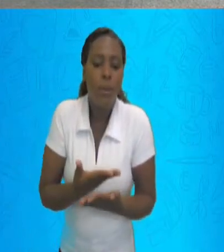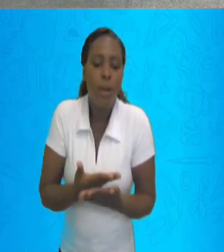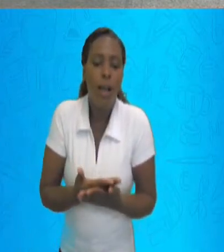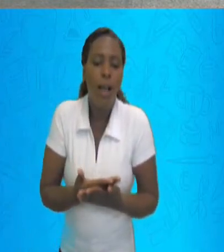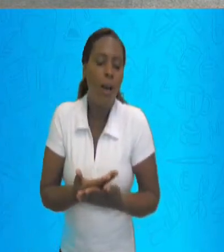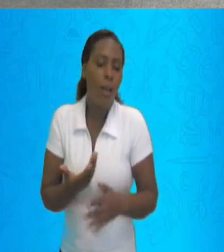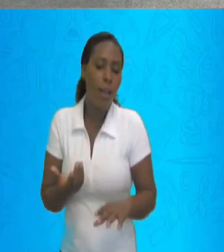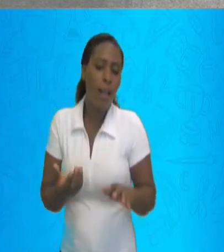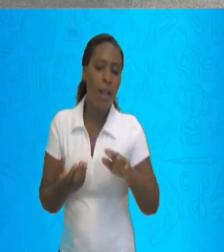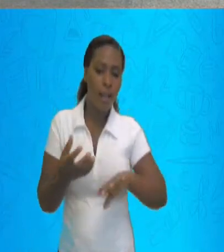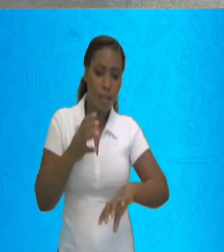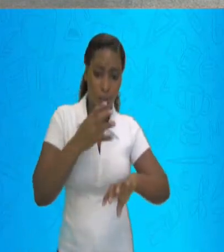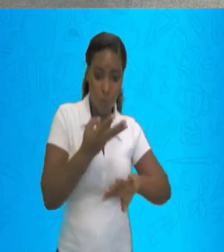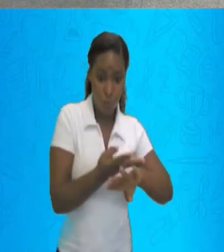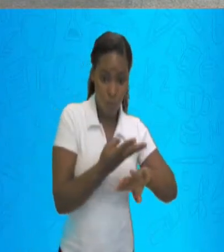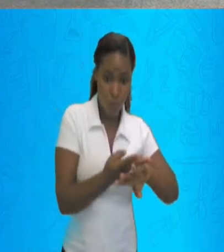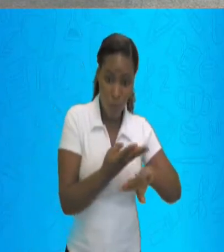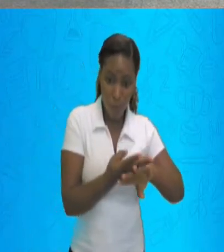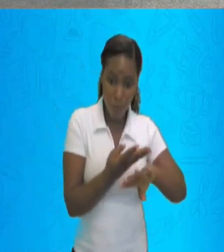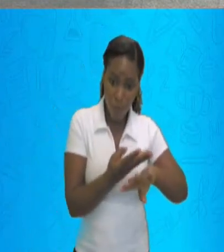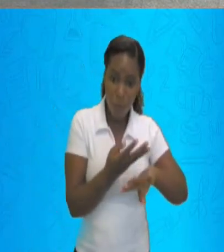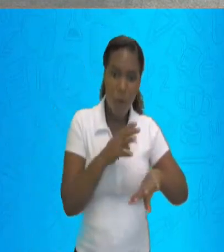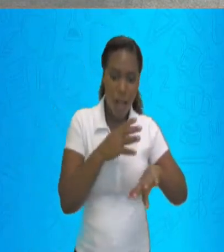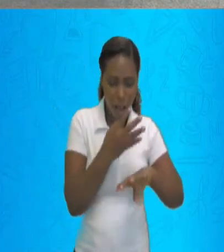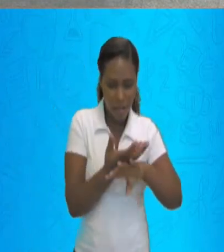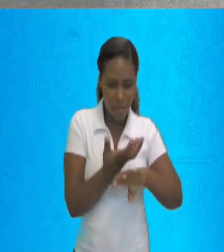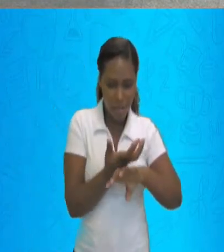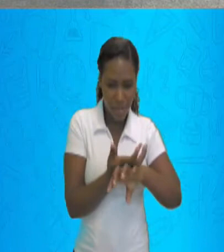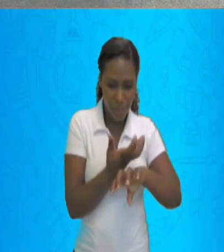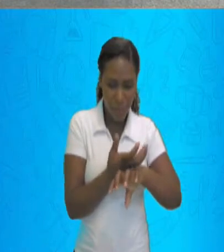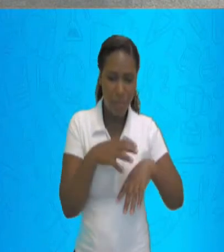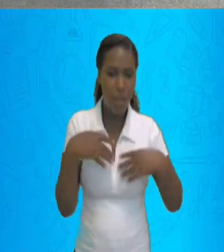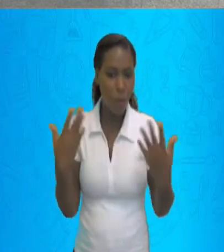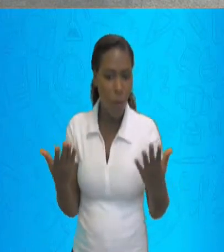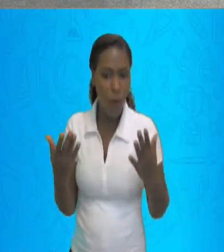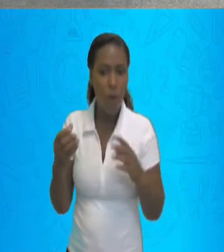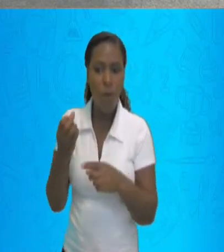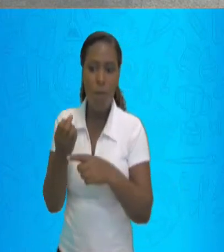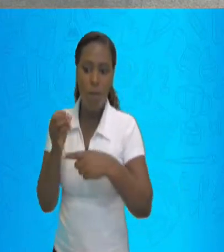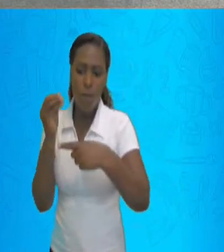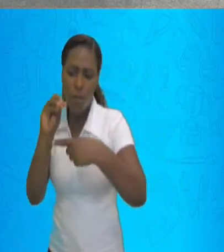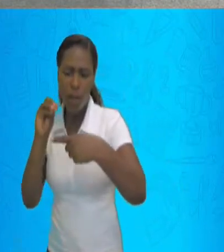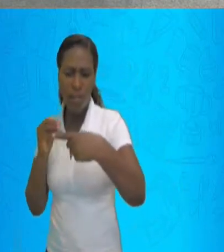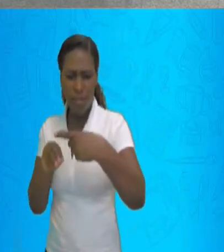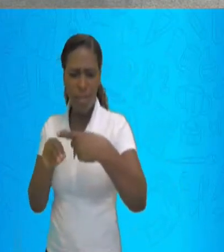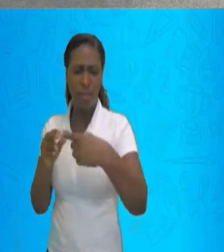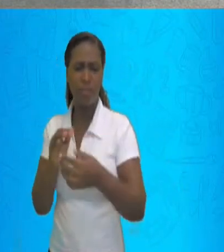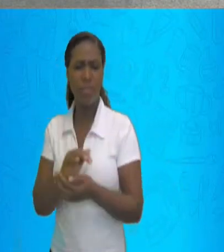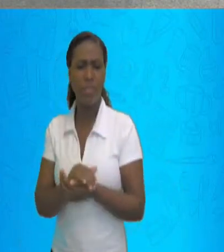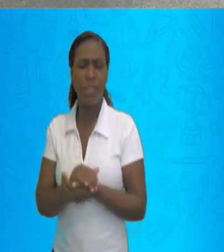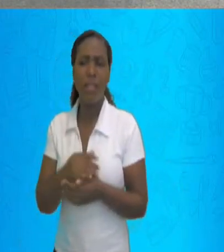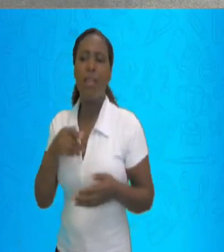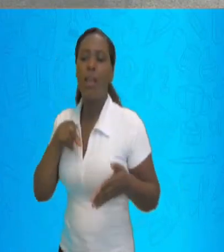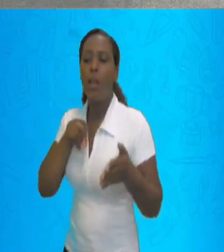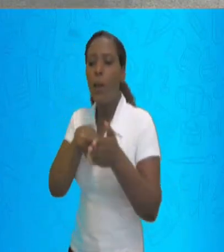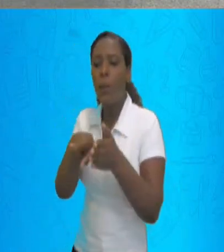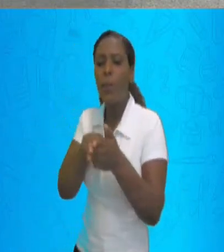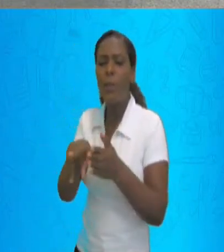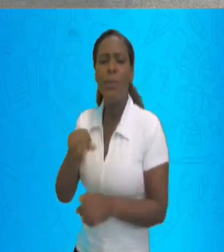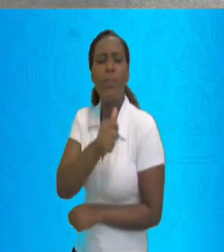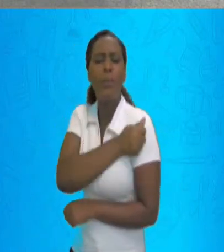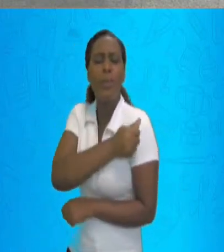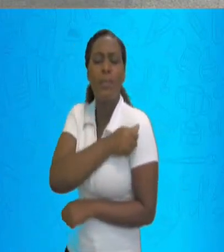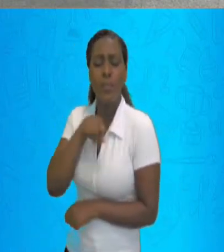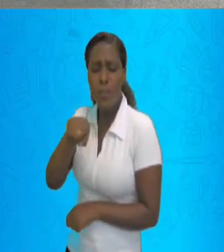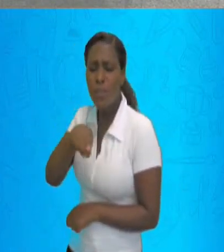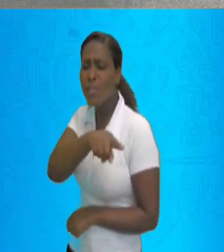eles se eles tinham alguma noção de que seria fração, número fracionado, e eles diziam que não. Aí eu fiz a mesma